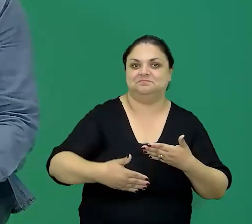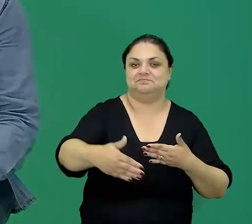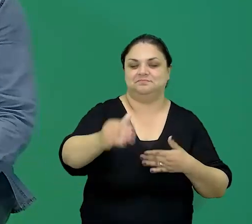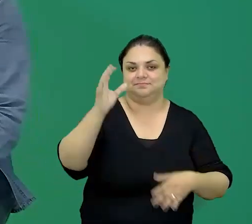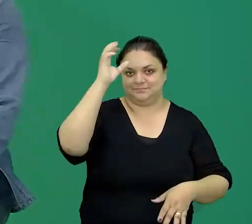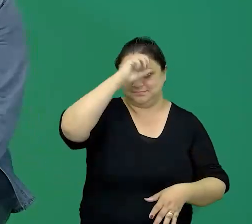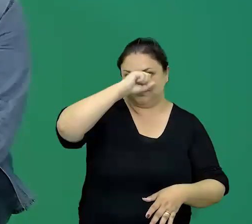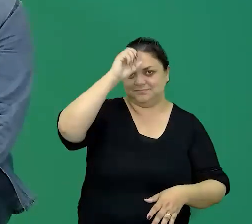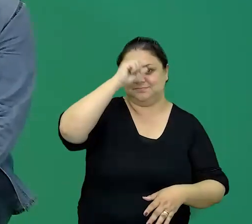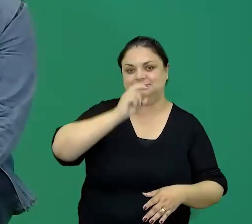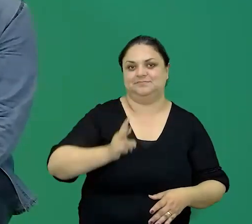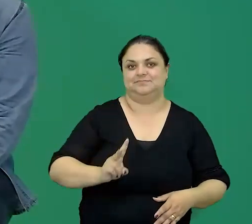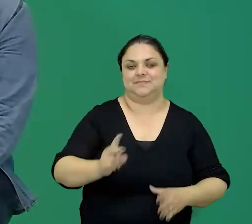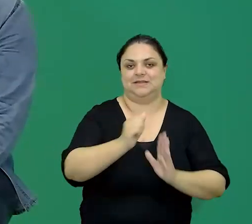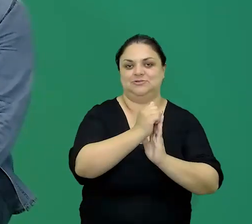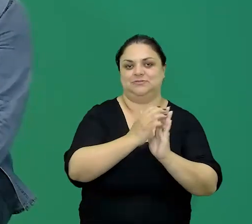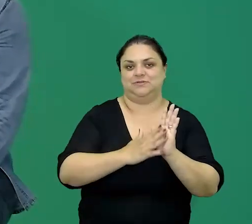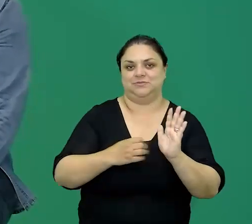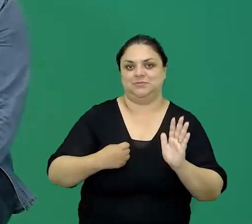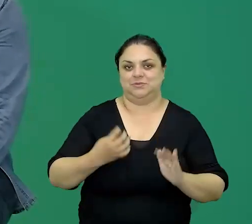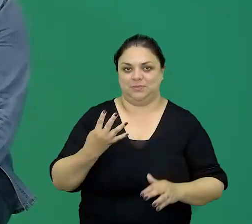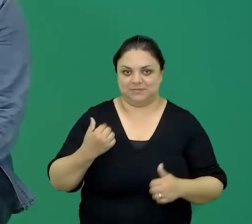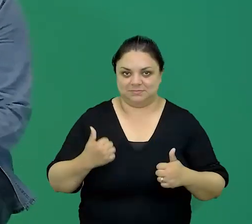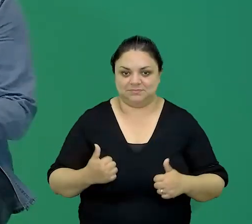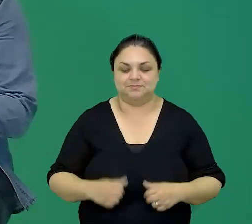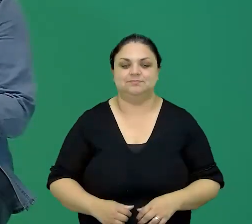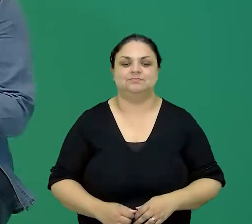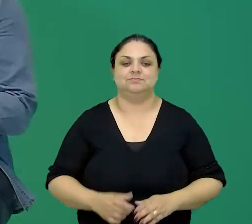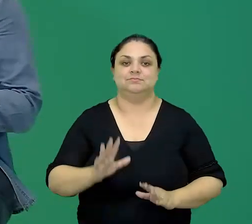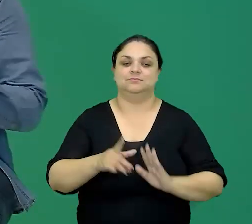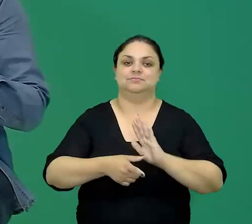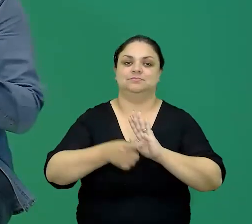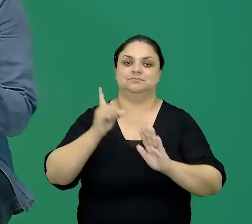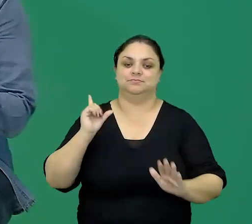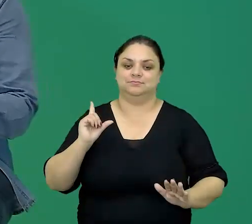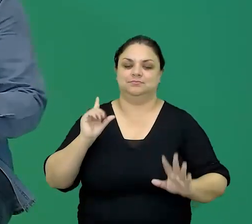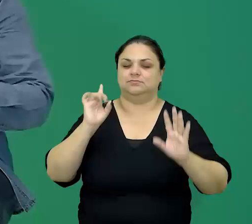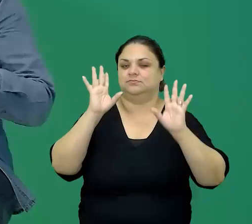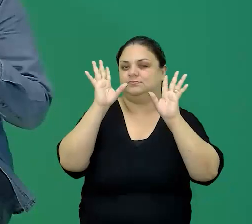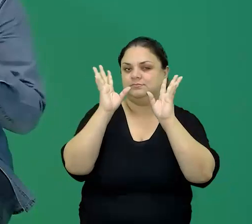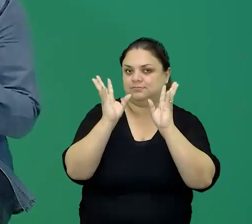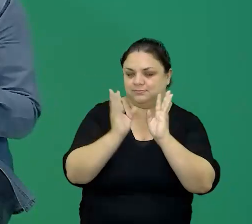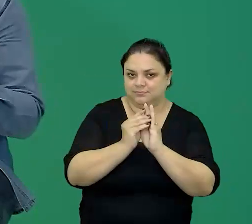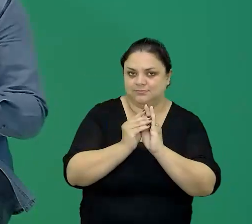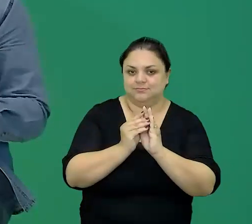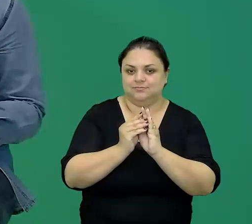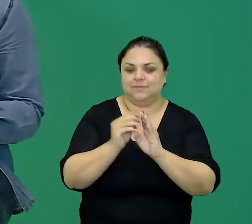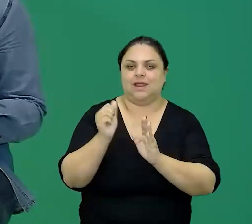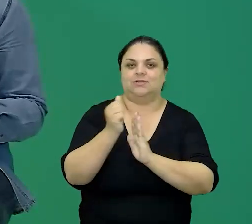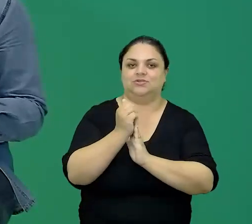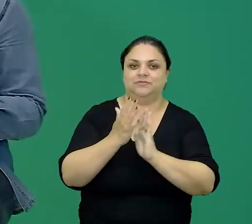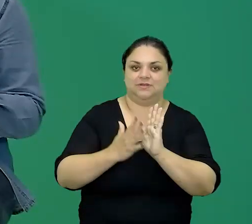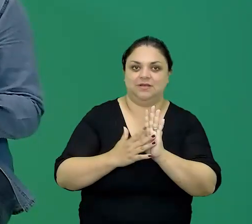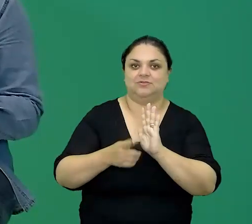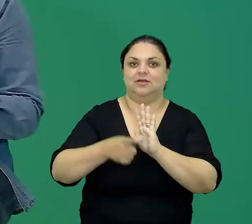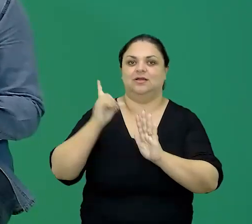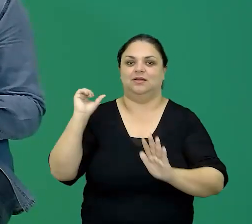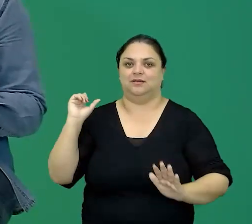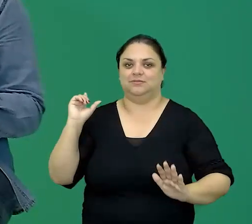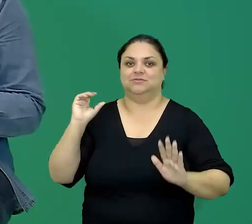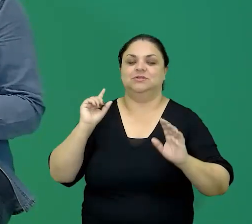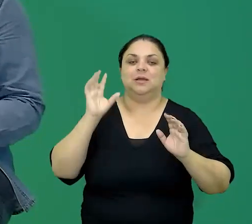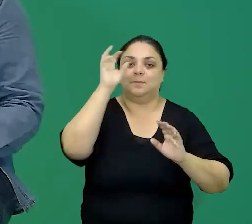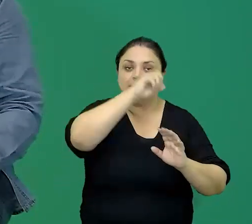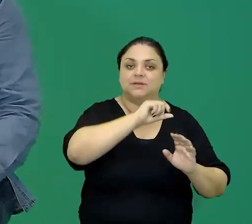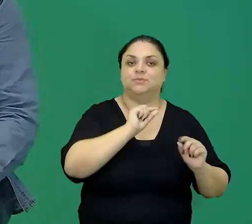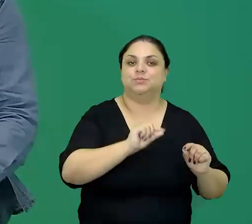dessa jornada durante a atividade número 4. Mas para isso, a gente vai fazer uma recapitulação das atividades anteriores,